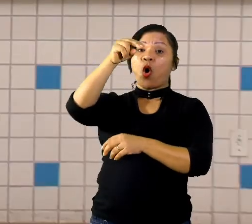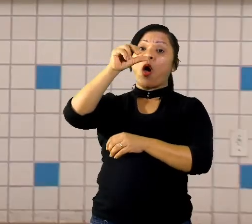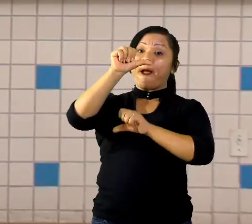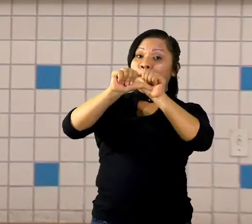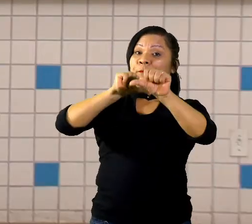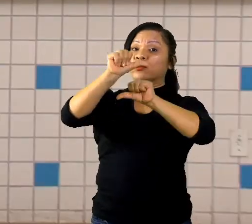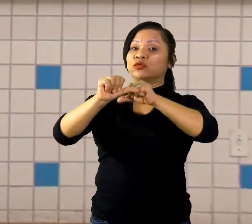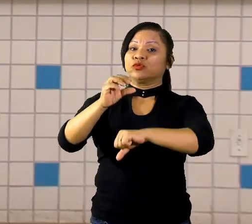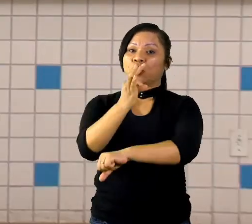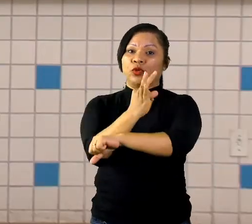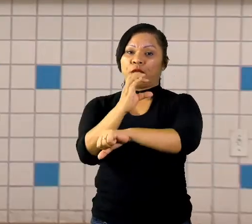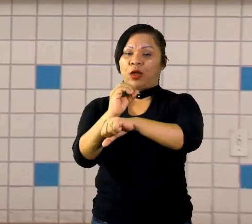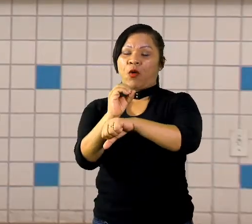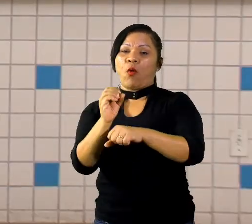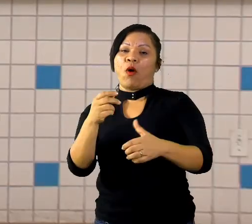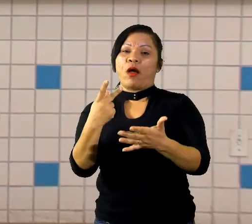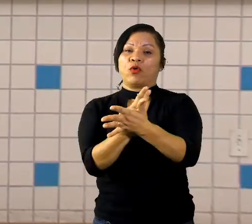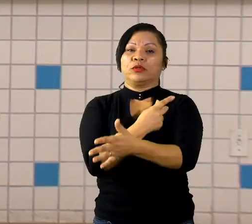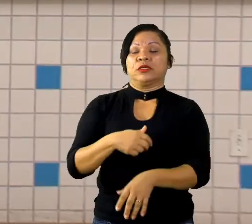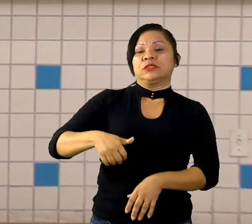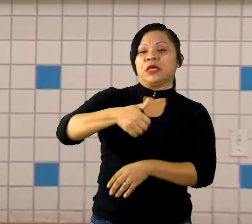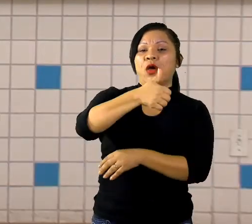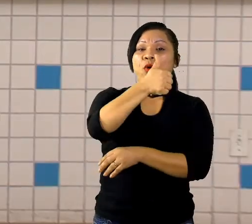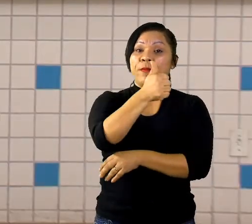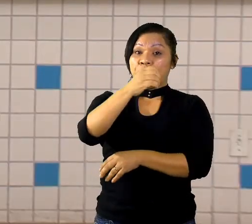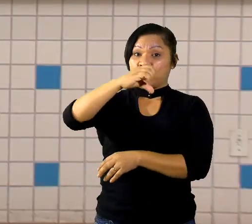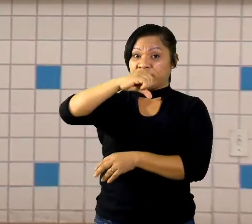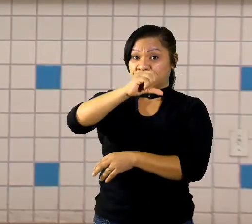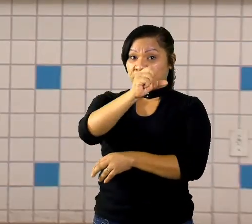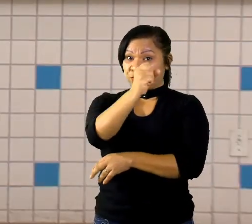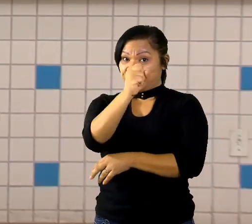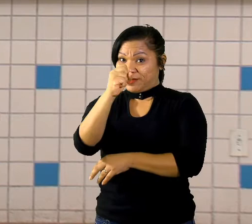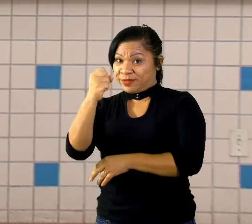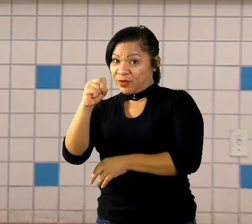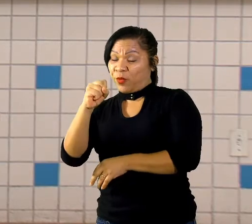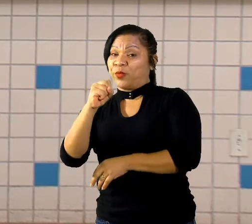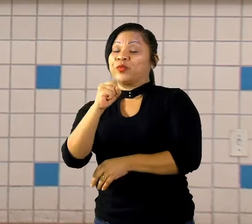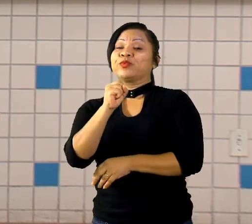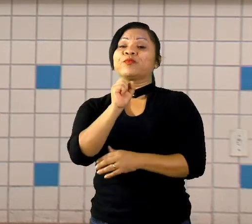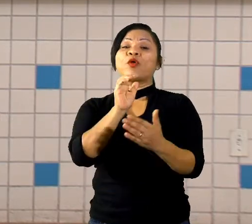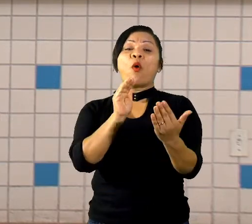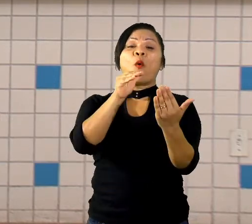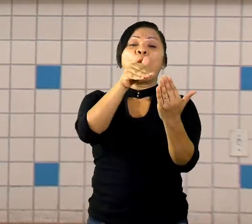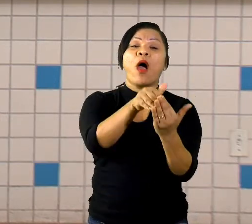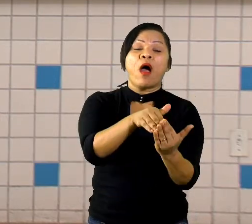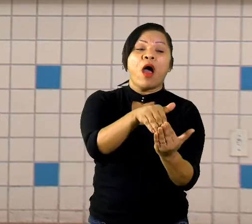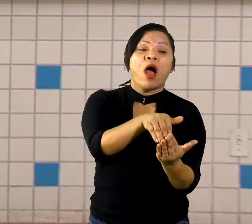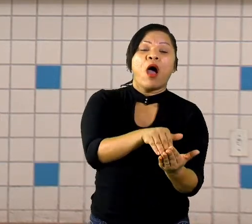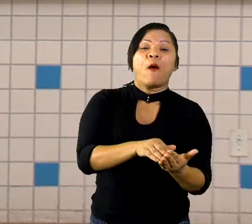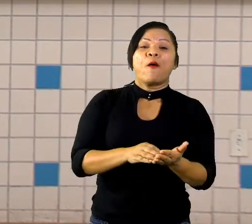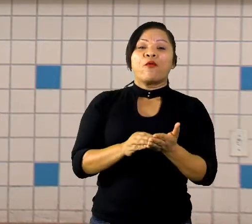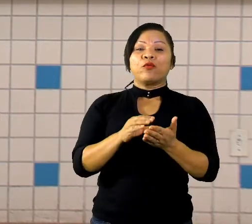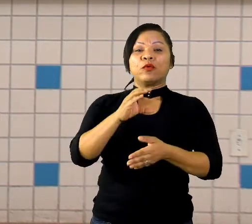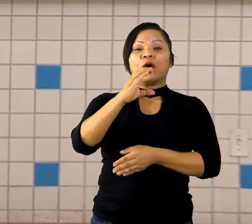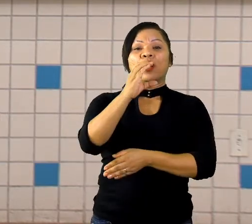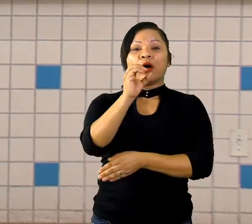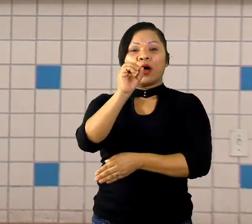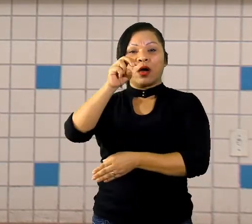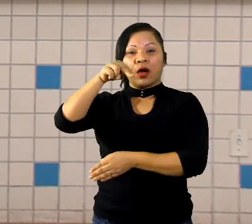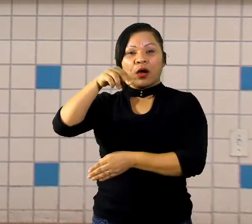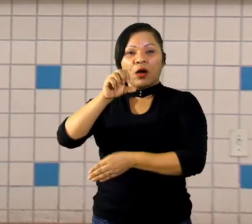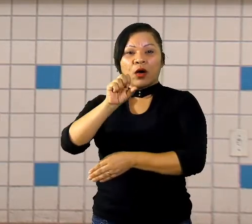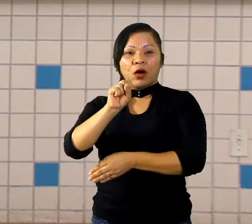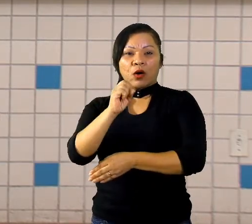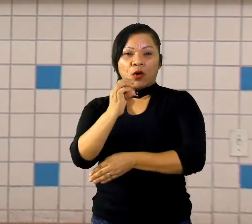aconteceu em 1988, com a última Constituição Federal. Lá na